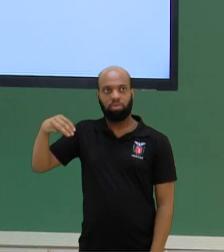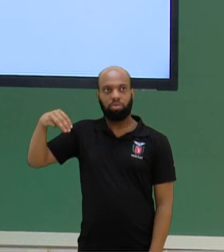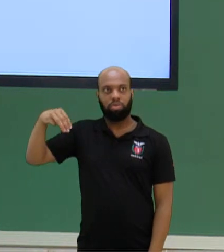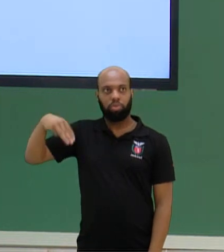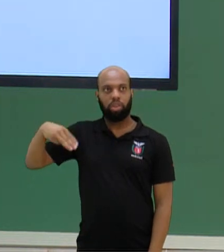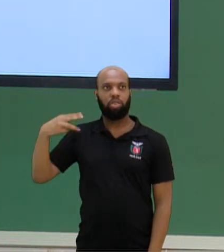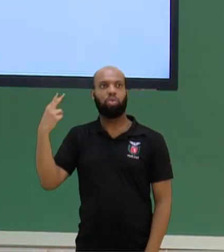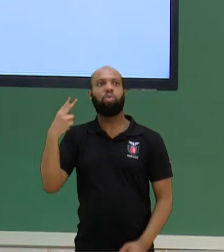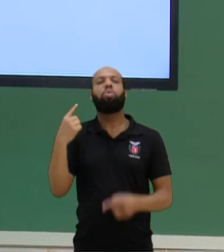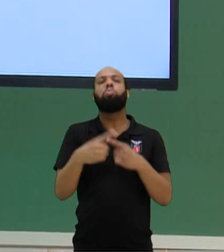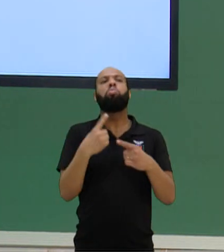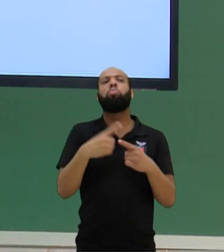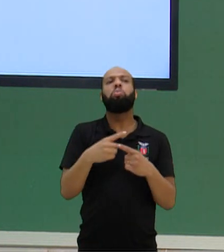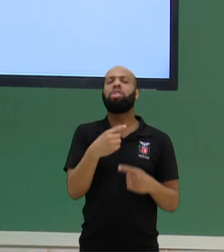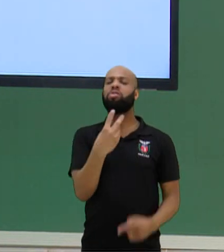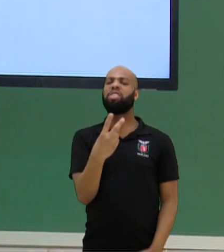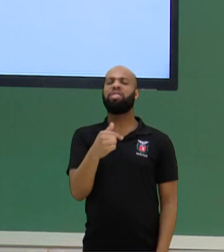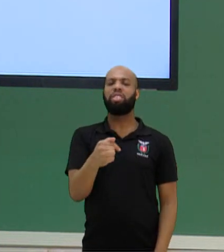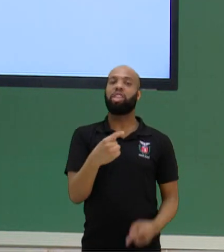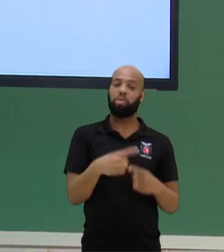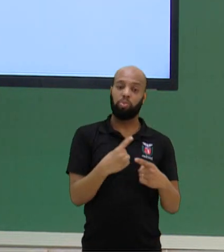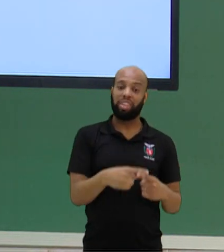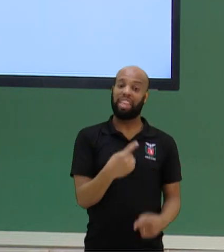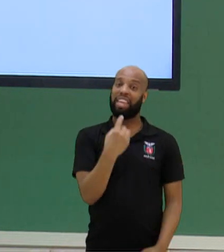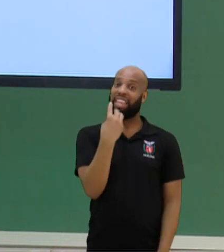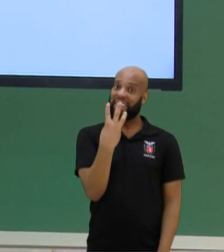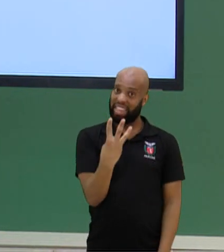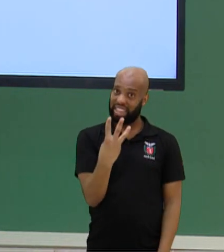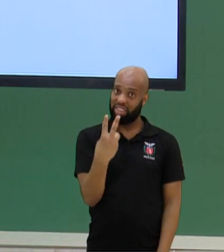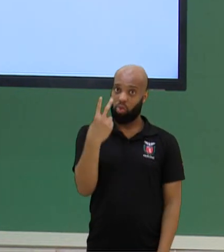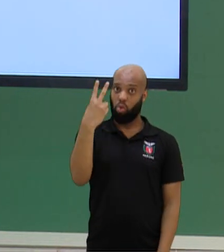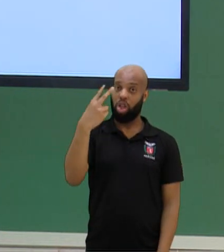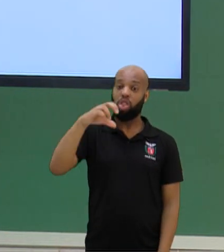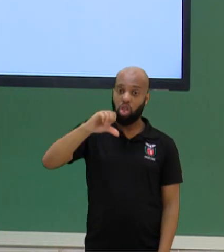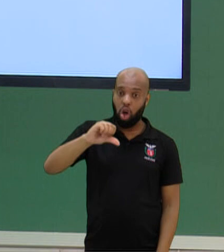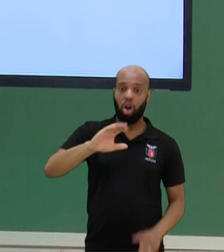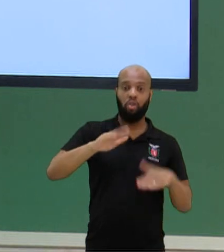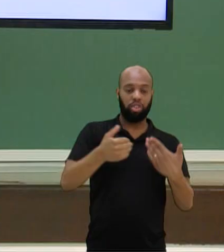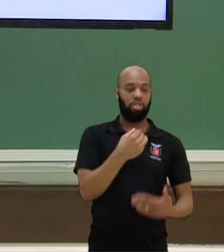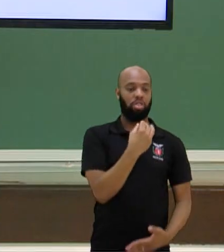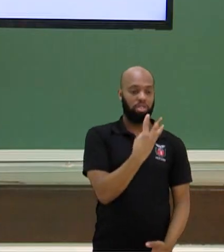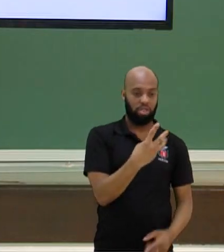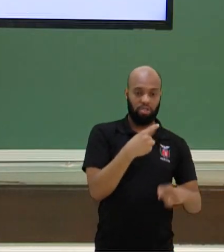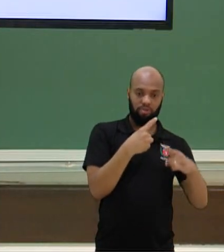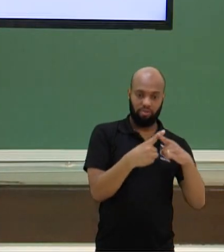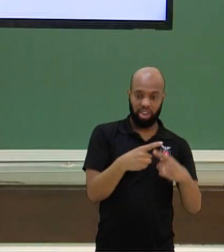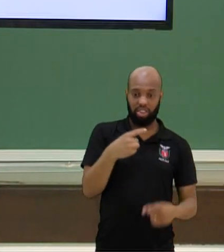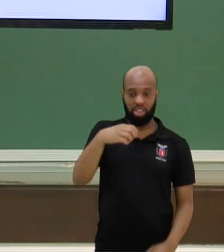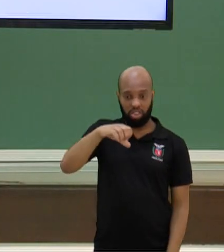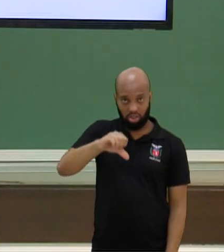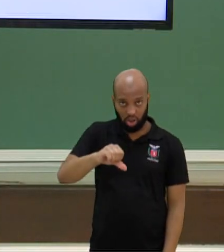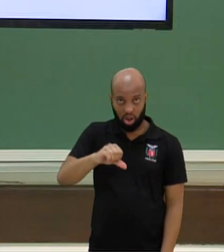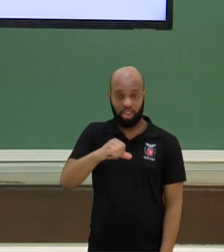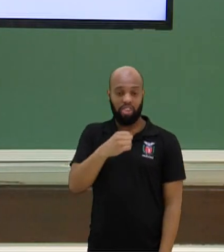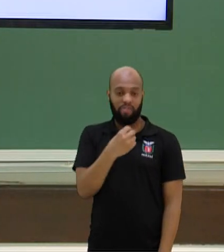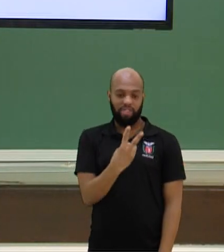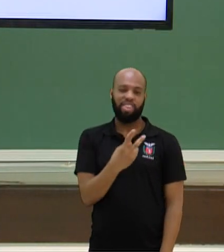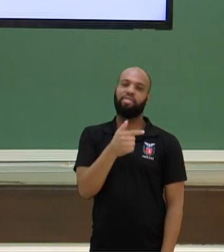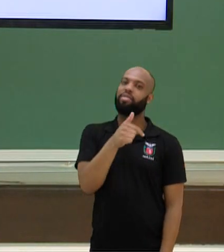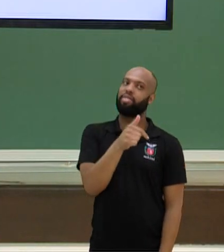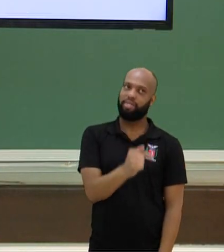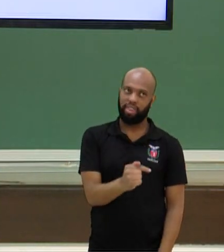quadrado é 9. 9 vezes 3, 27, tá bom? Não surgiu assim do nada, que às vezes vocês falam, nossa, professora, surgiu da onde isso, tá